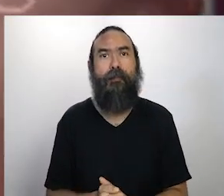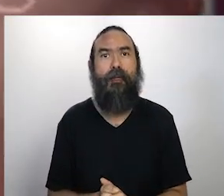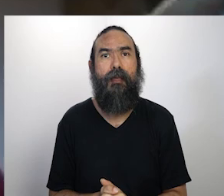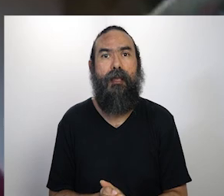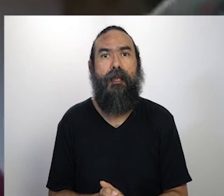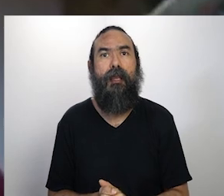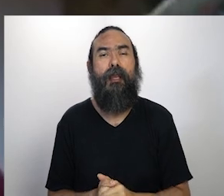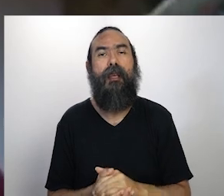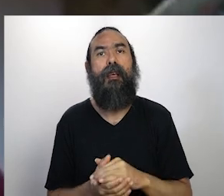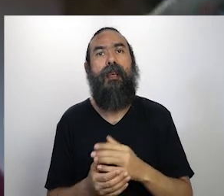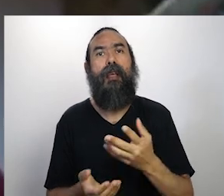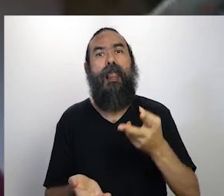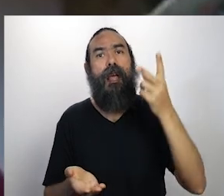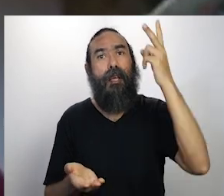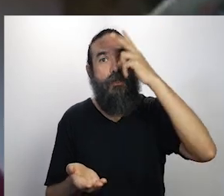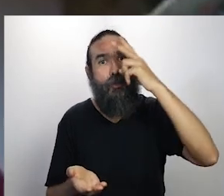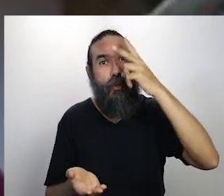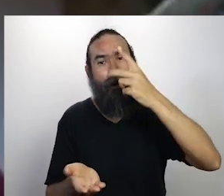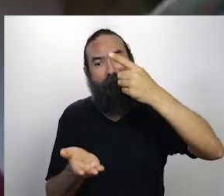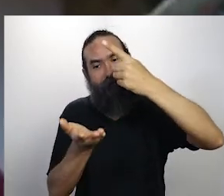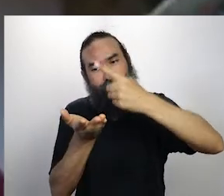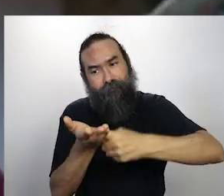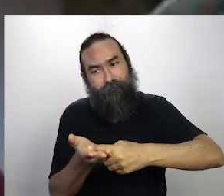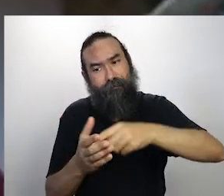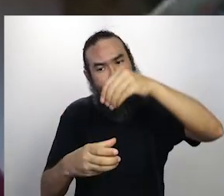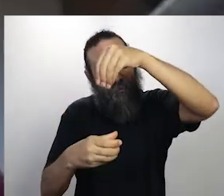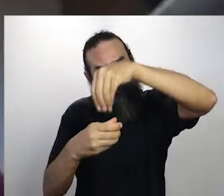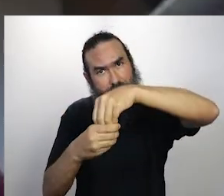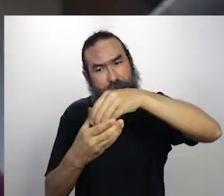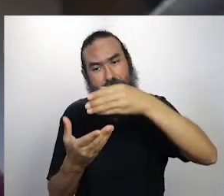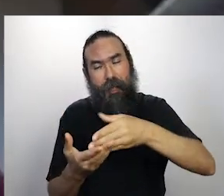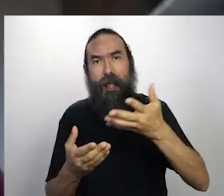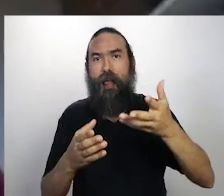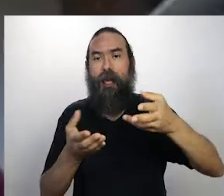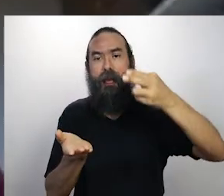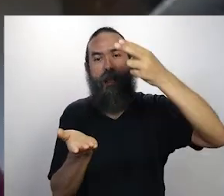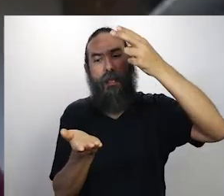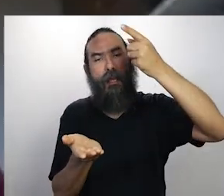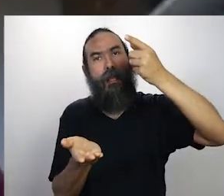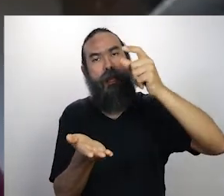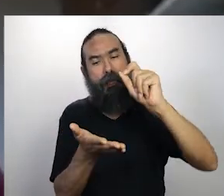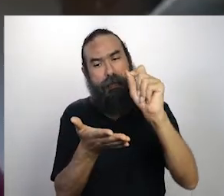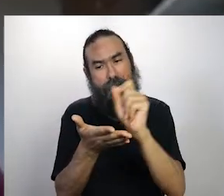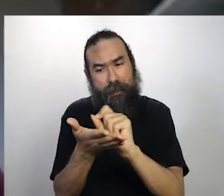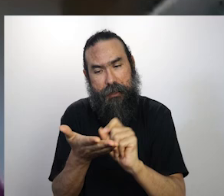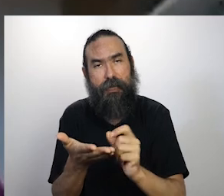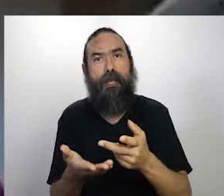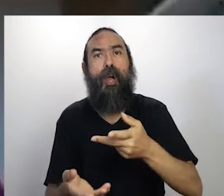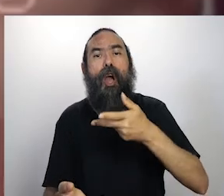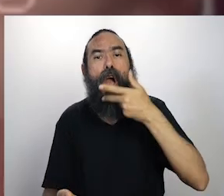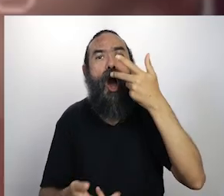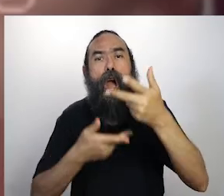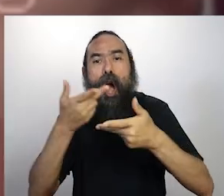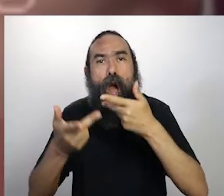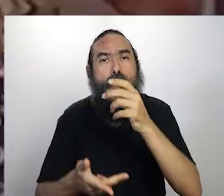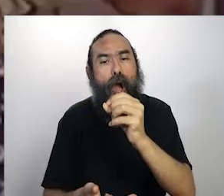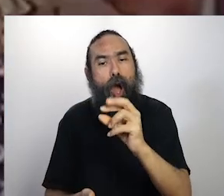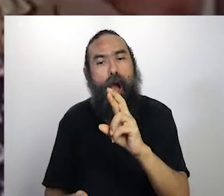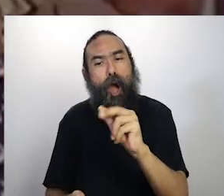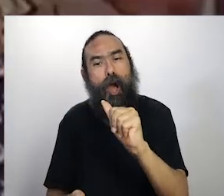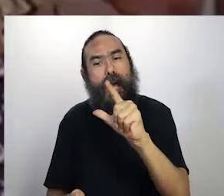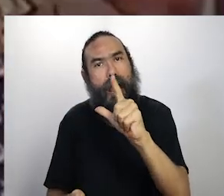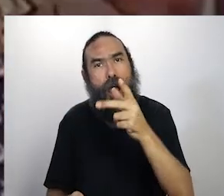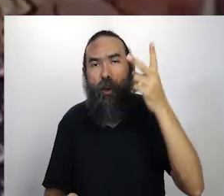de manutenção de uma história oral, videográfica e fotográfica dos povos originários, dos povos indígenas,